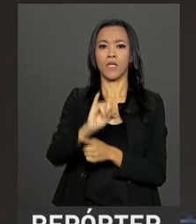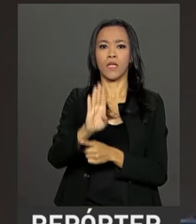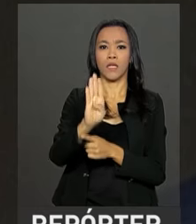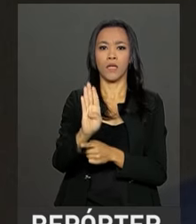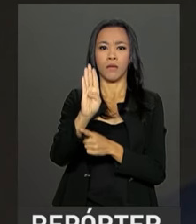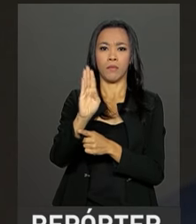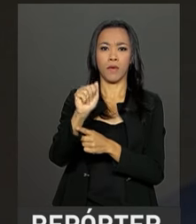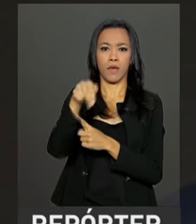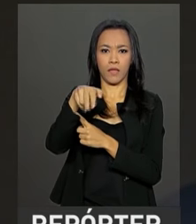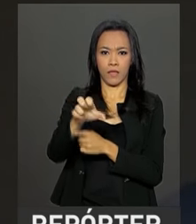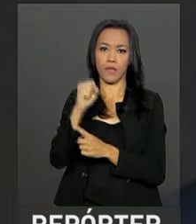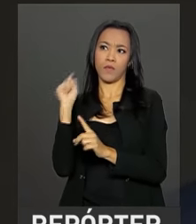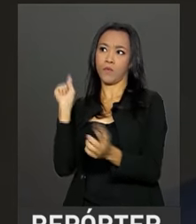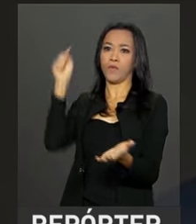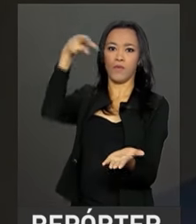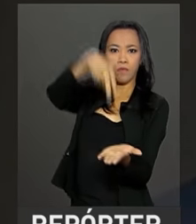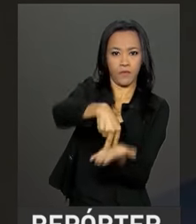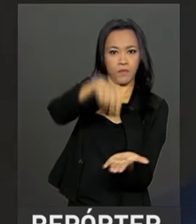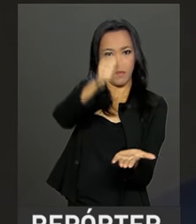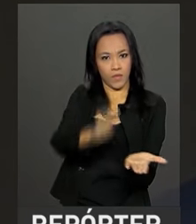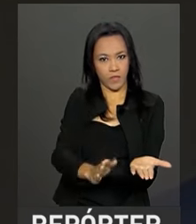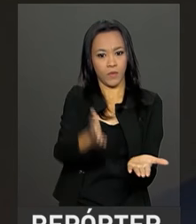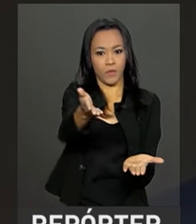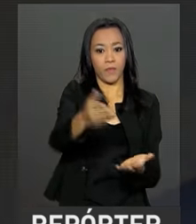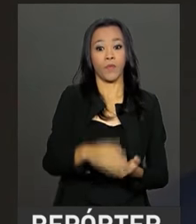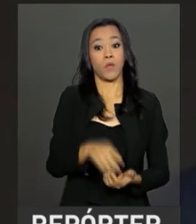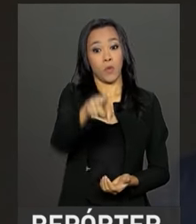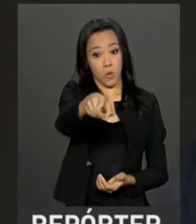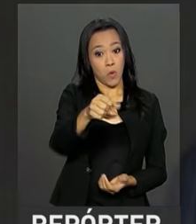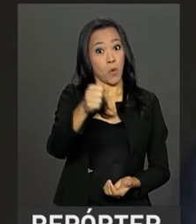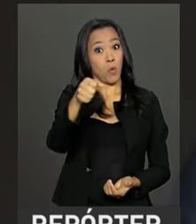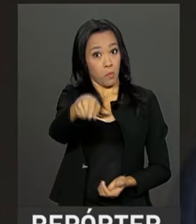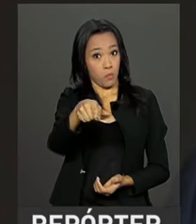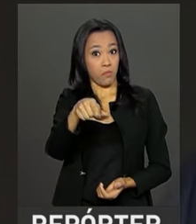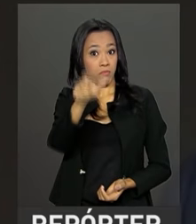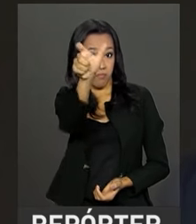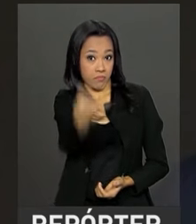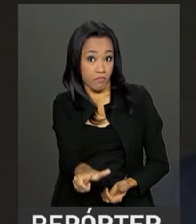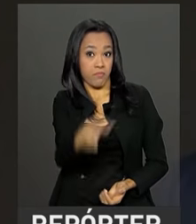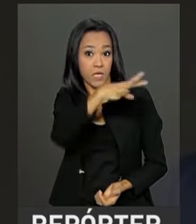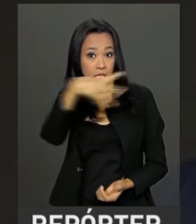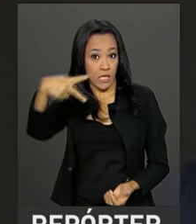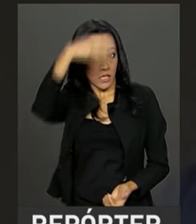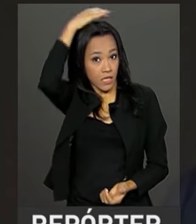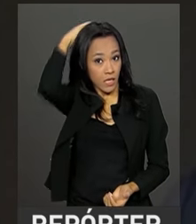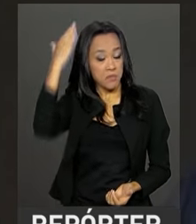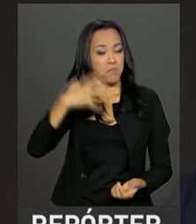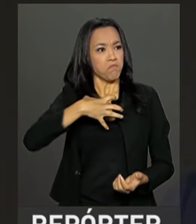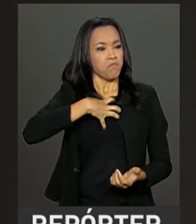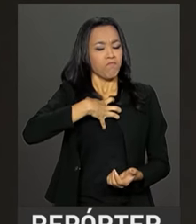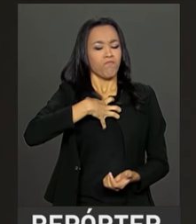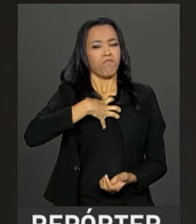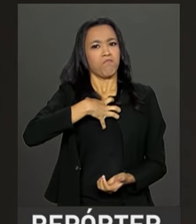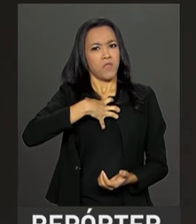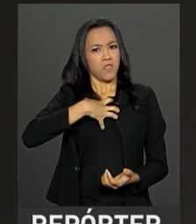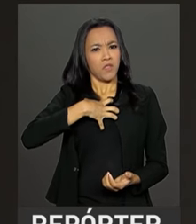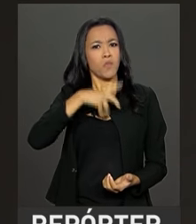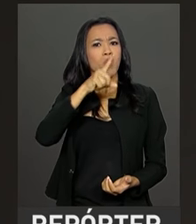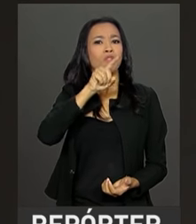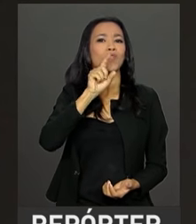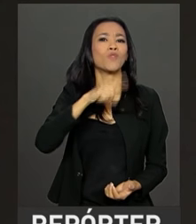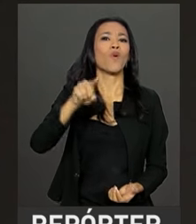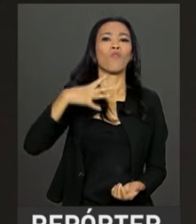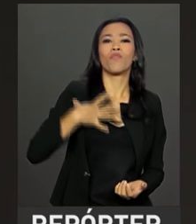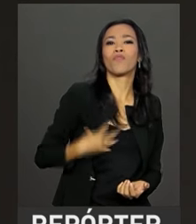ao agradecer a homenagem o presidente michel temer disse que o que se celebrava ali era algo maior do que um filho de